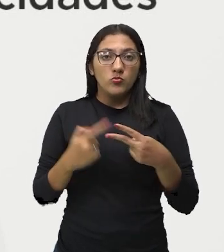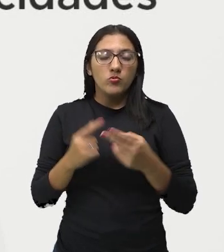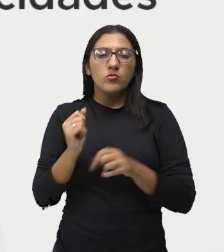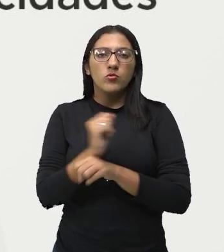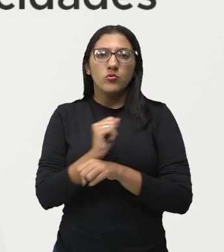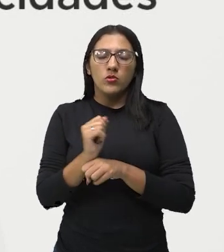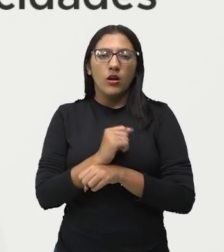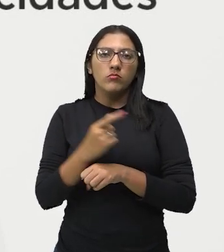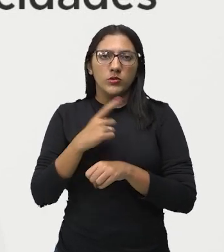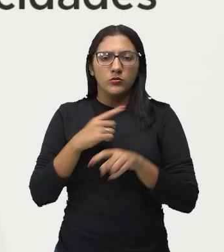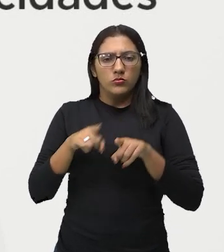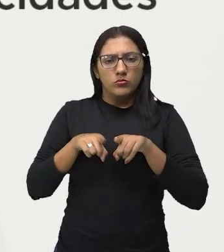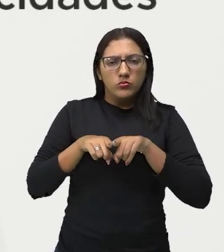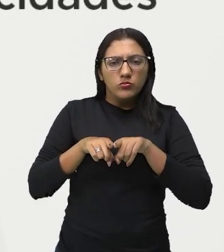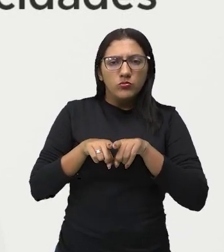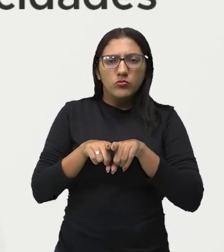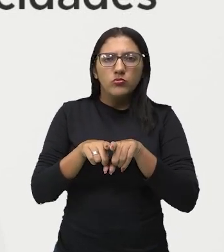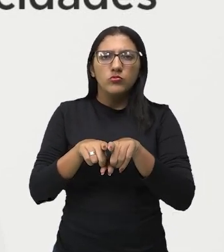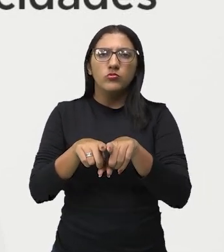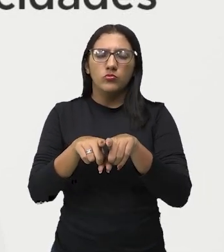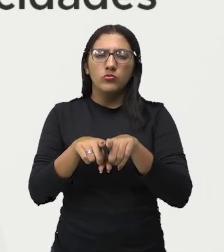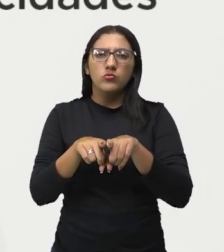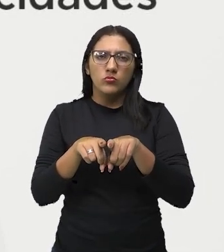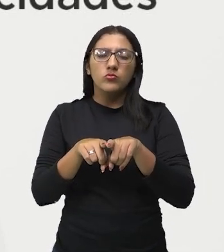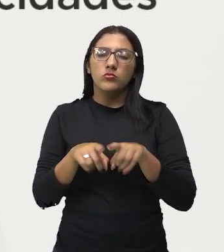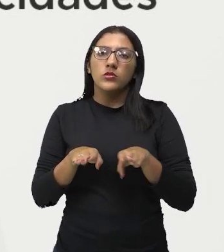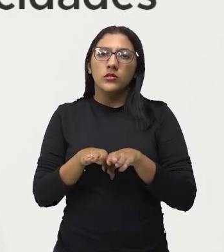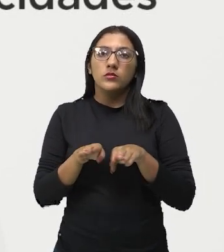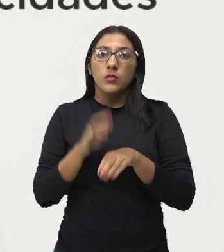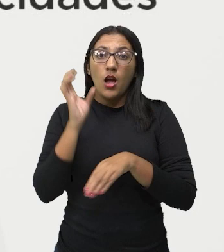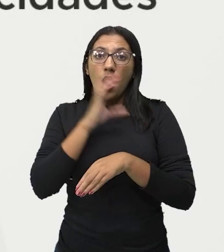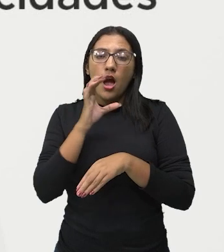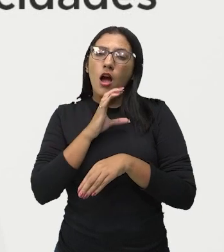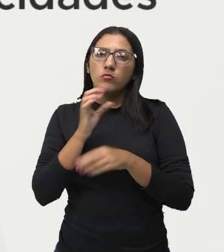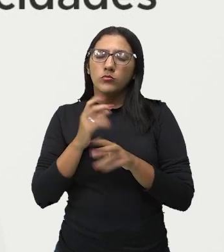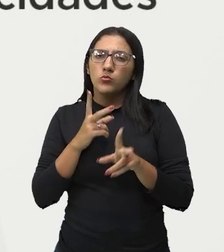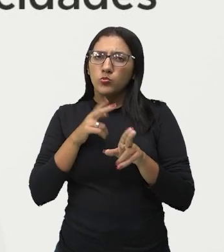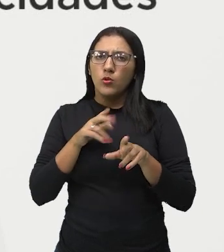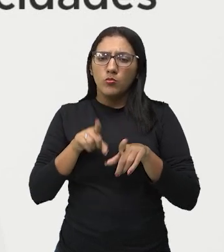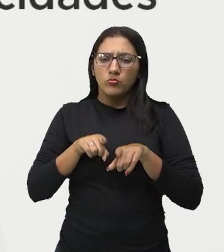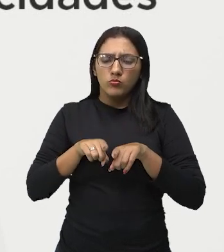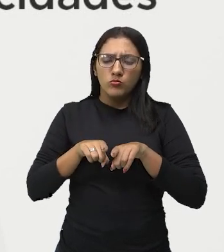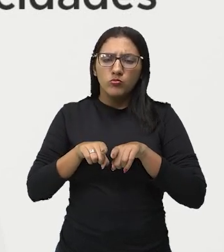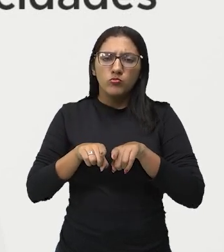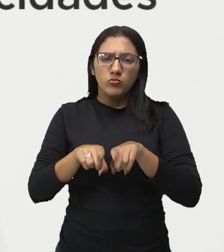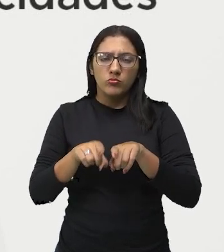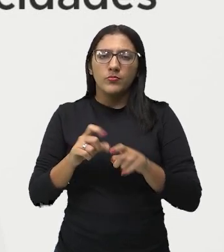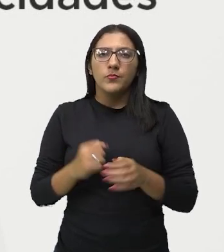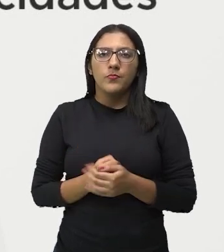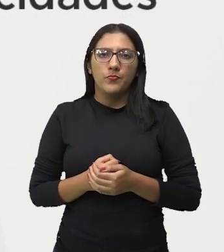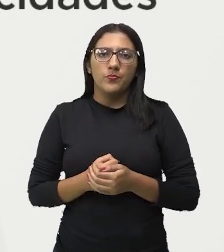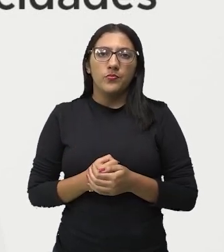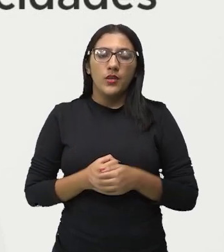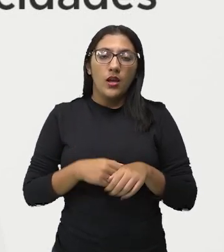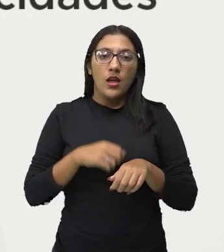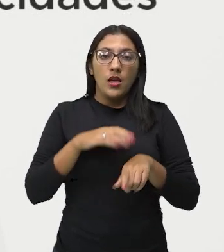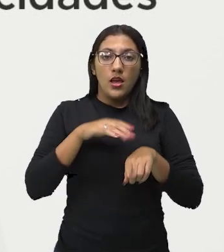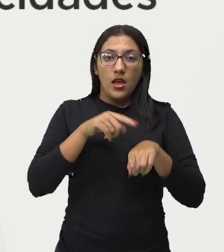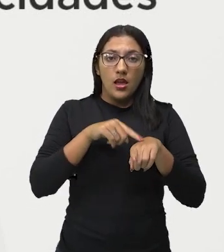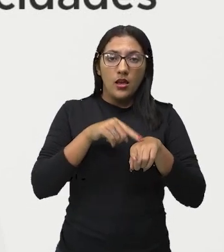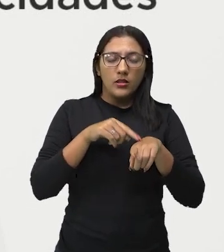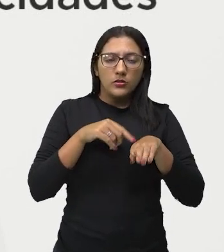largaram juntos e mantiveram a velocidade constante. O carro de lançamento